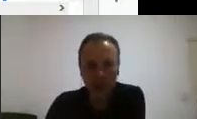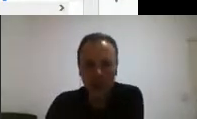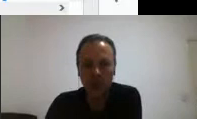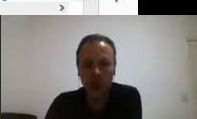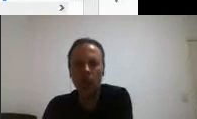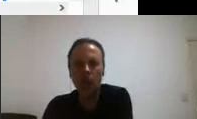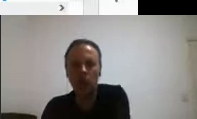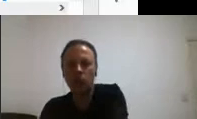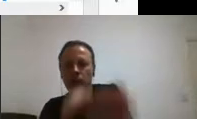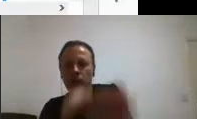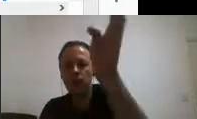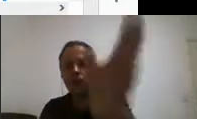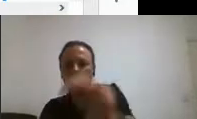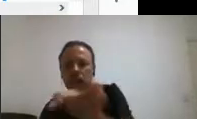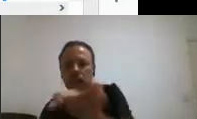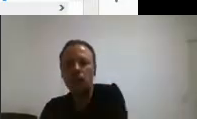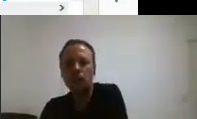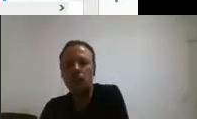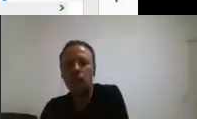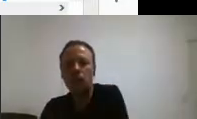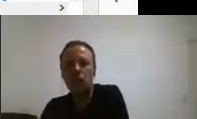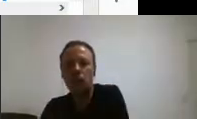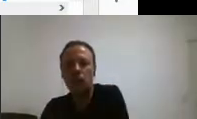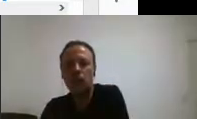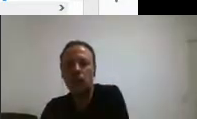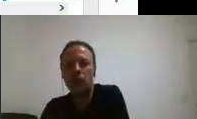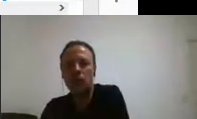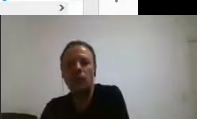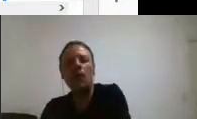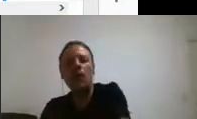desse campo? Esse código pode ter 20 dígitos.